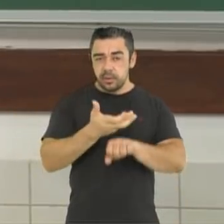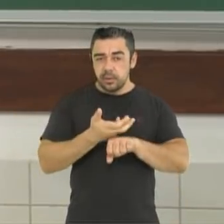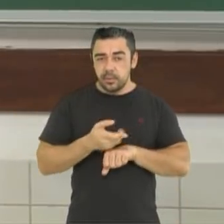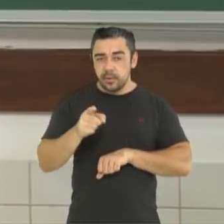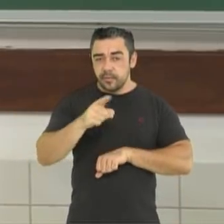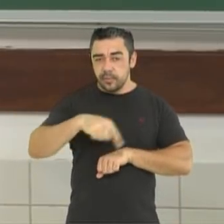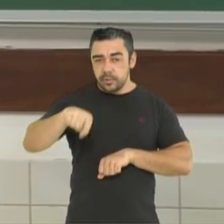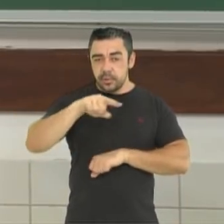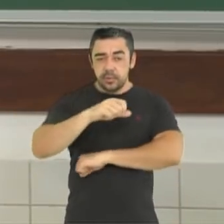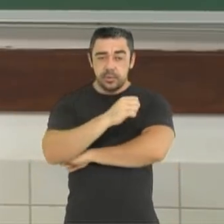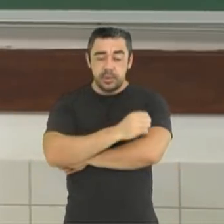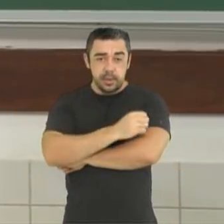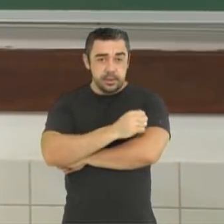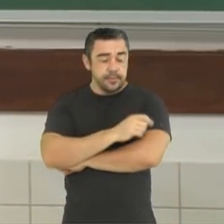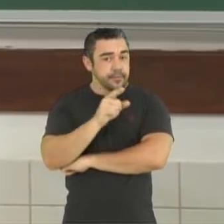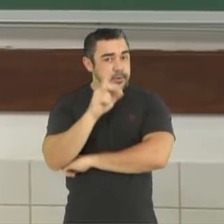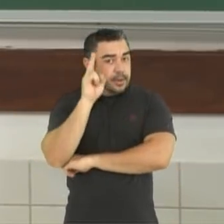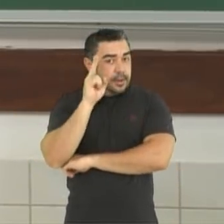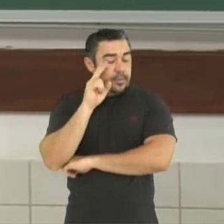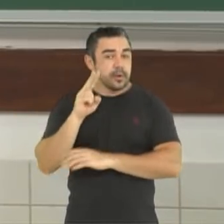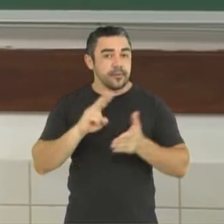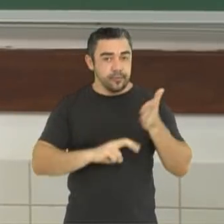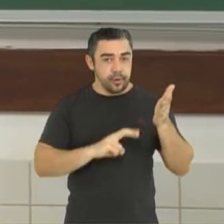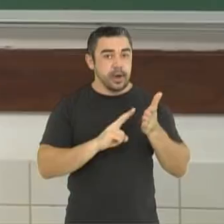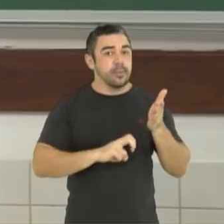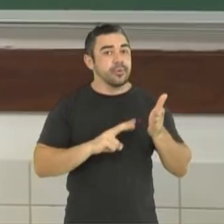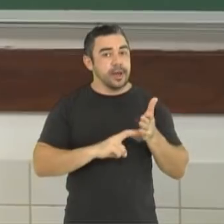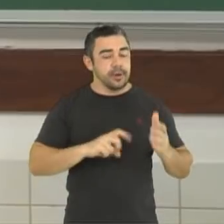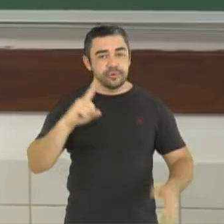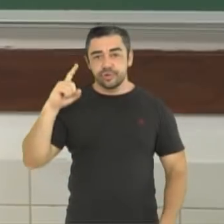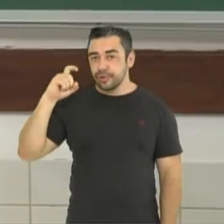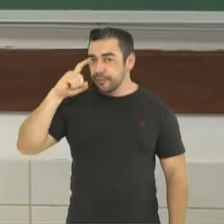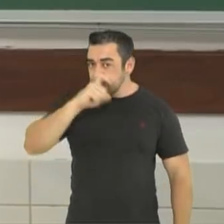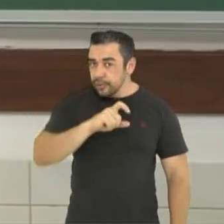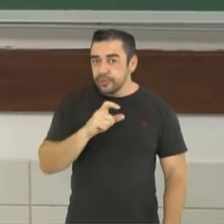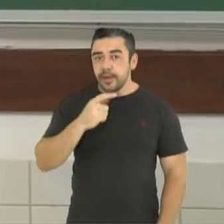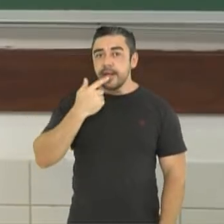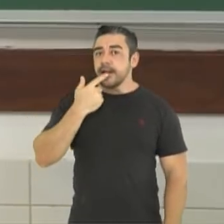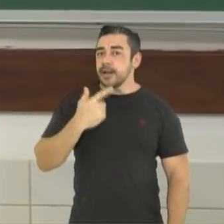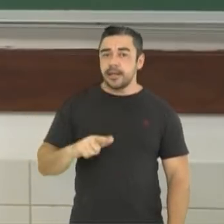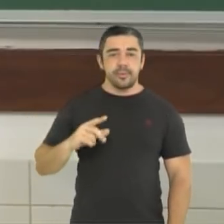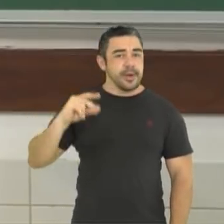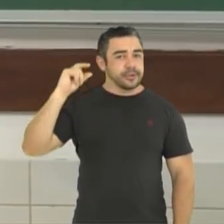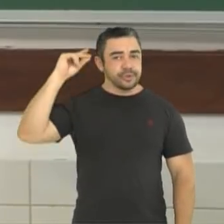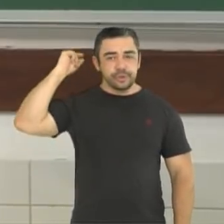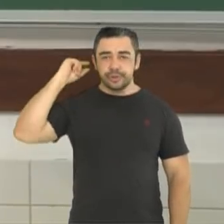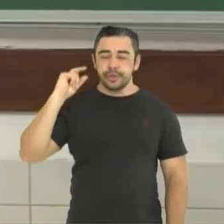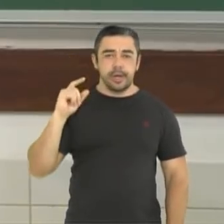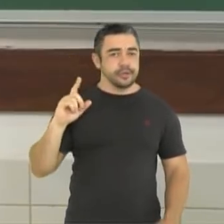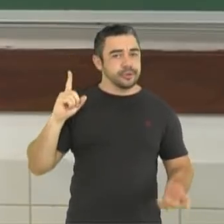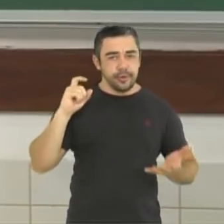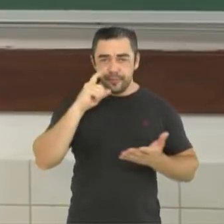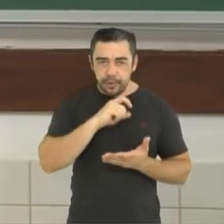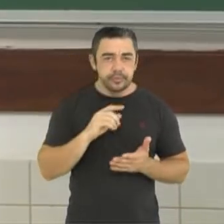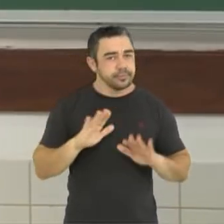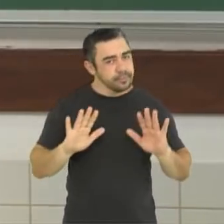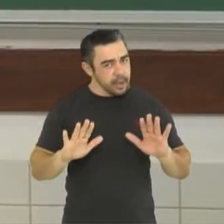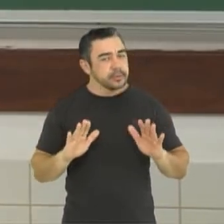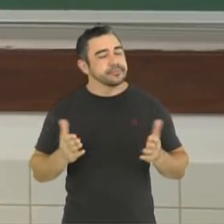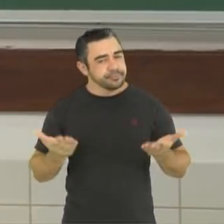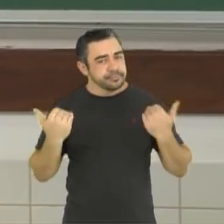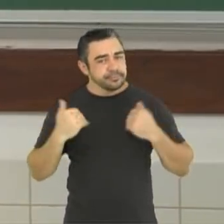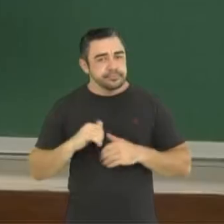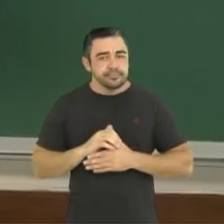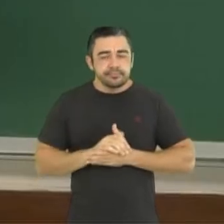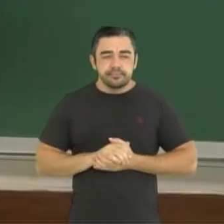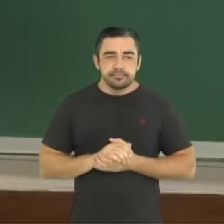ano. E lembra, né? O vocabulário é bem complicado, o idioma é um idioma antigo, é bem complicado, mas vamos lá!